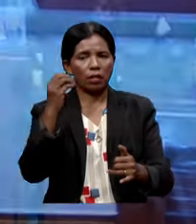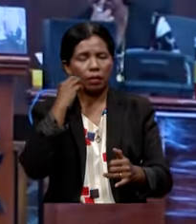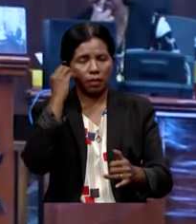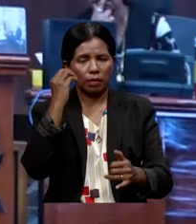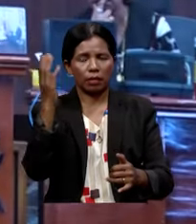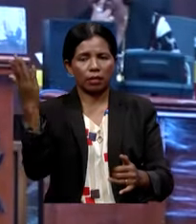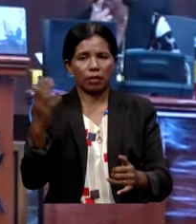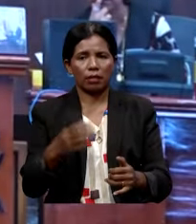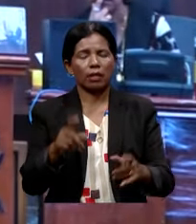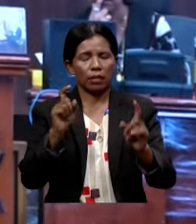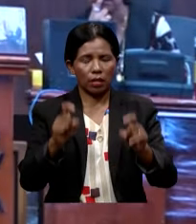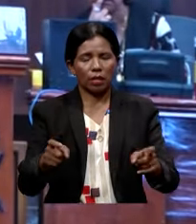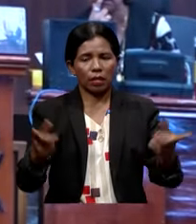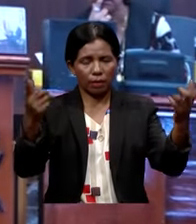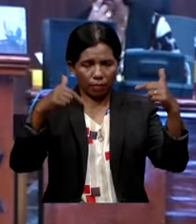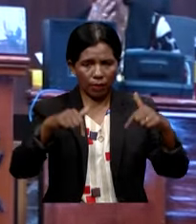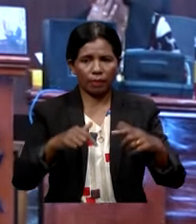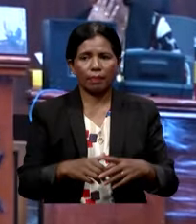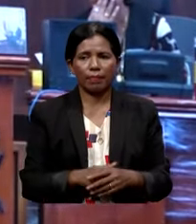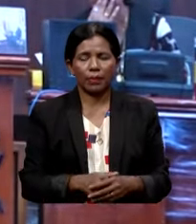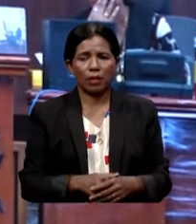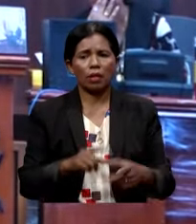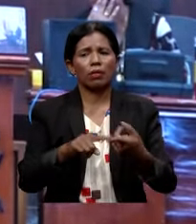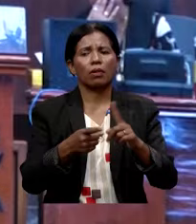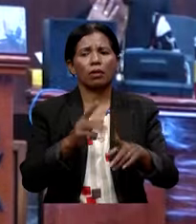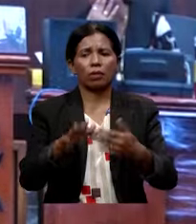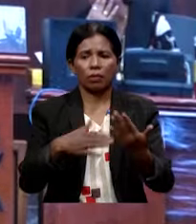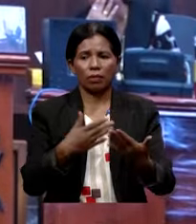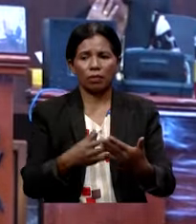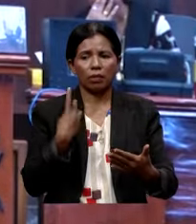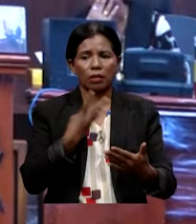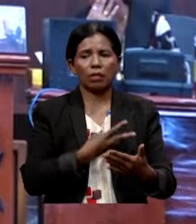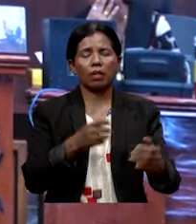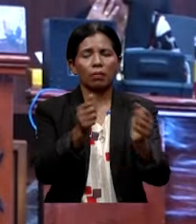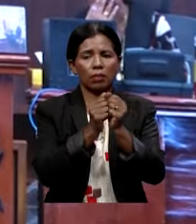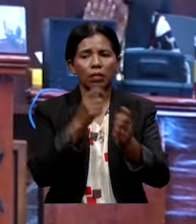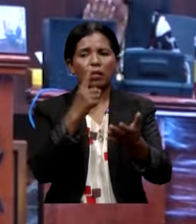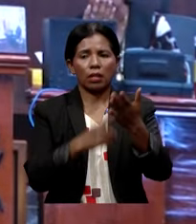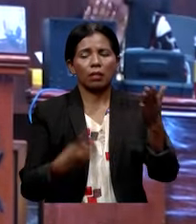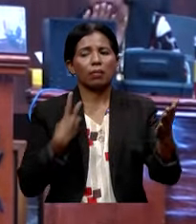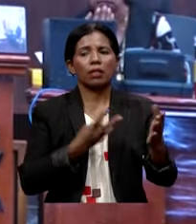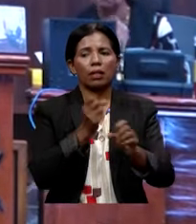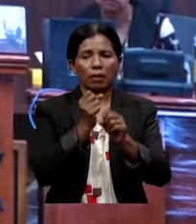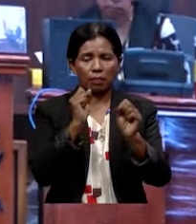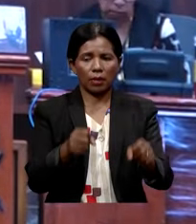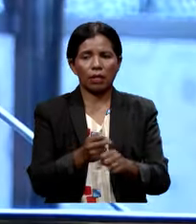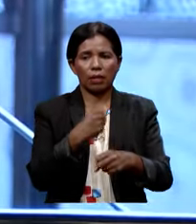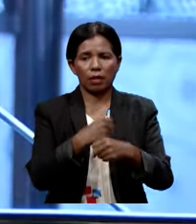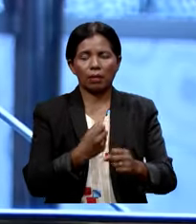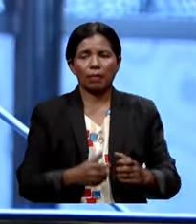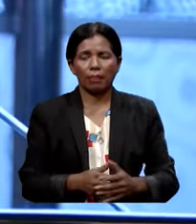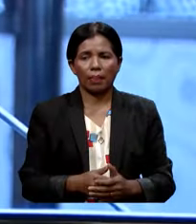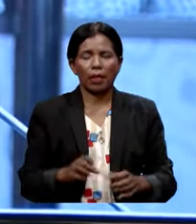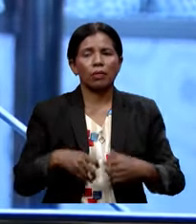nes tem que fila. Maluxira. Ita hamutuk saída makita bele halo.